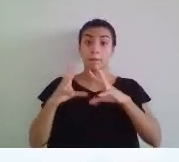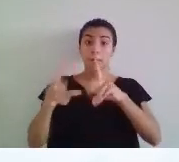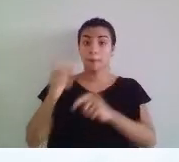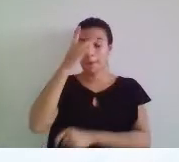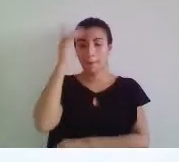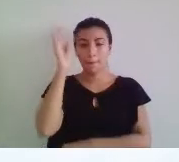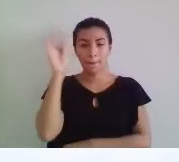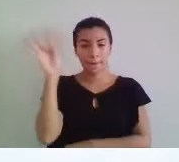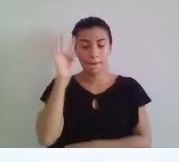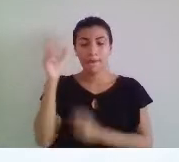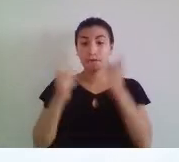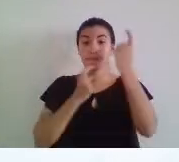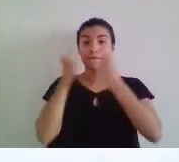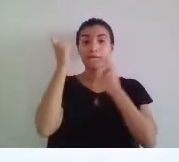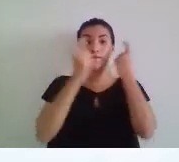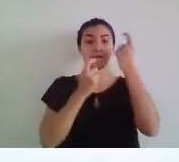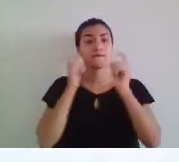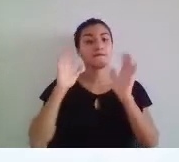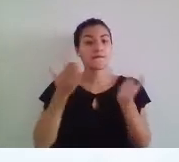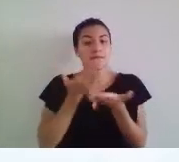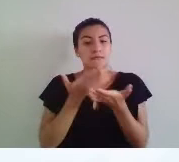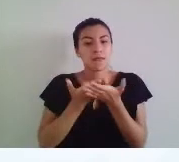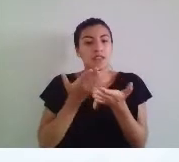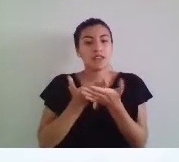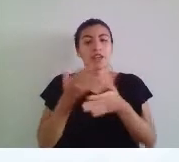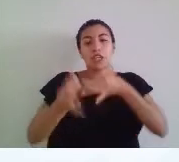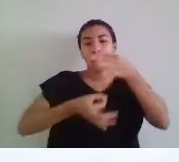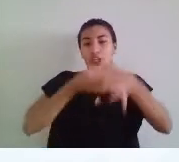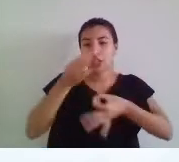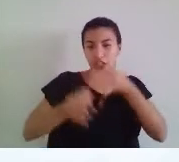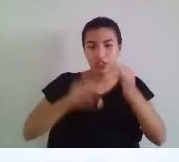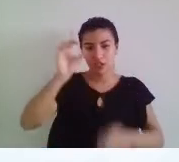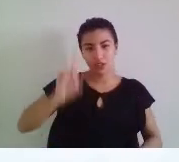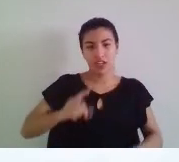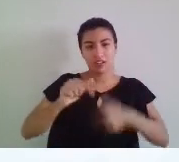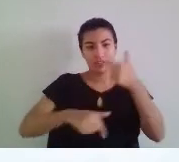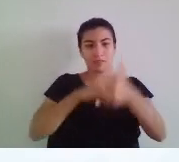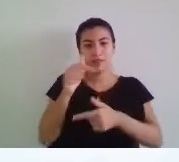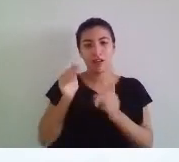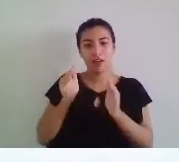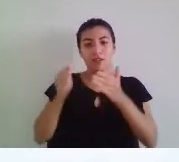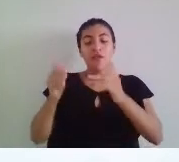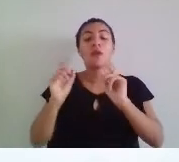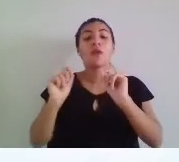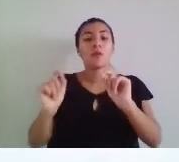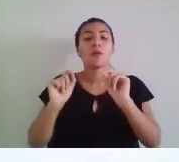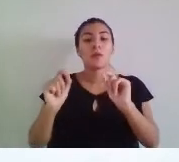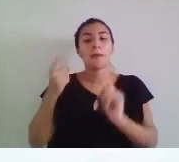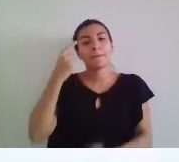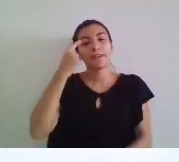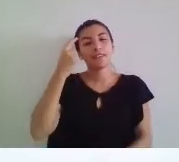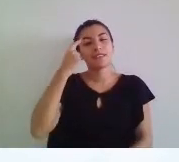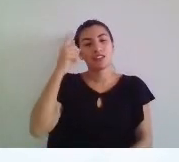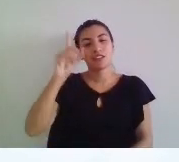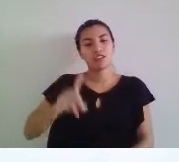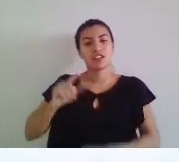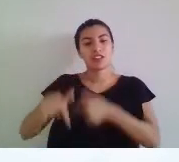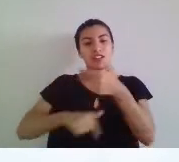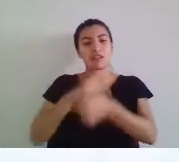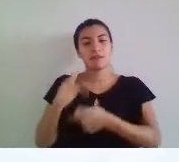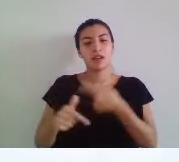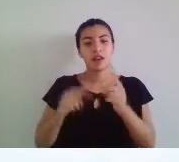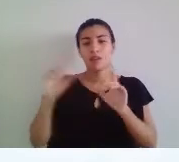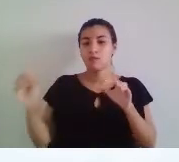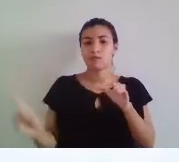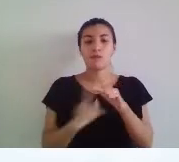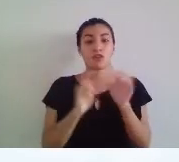teóricos preocupados com um estudo crítico do direito do trabalho, no sentido de pensar um direito do trabalho que esteja inserido